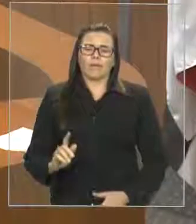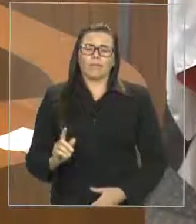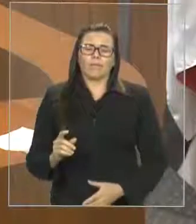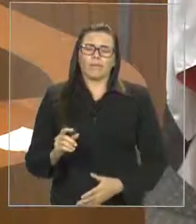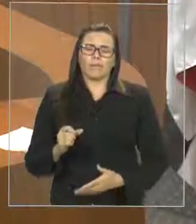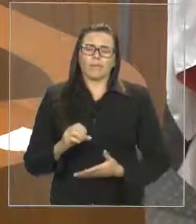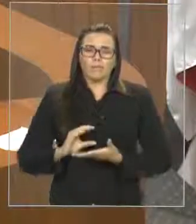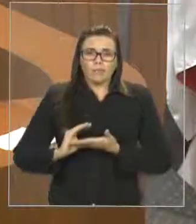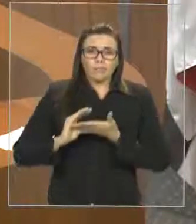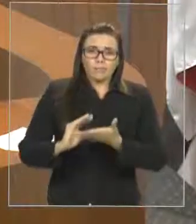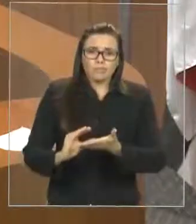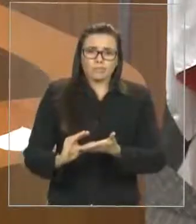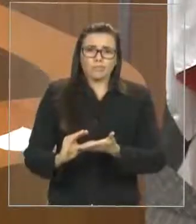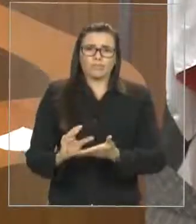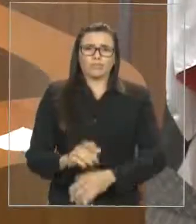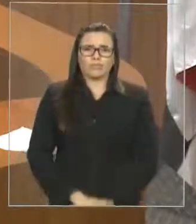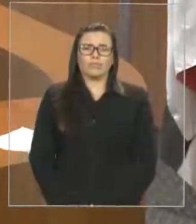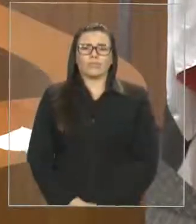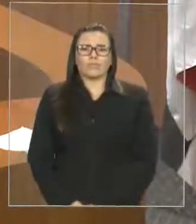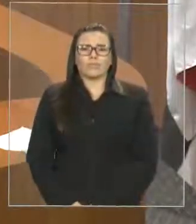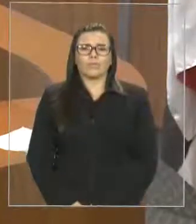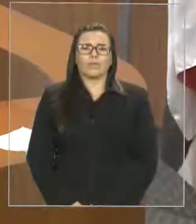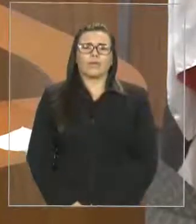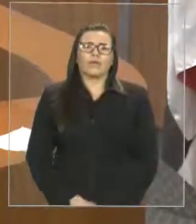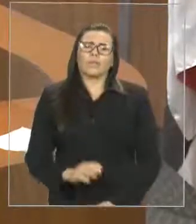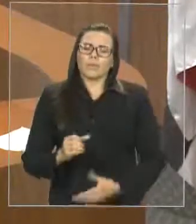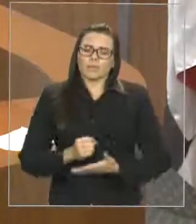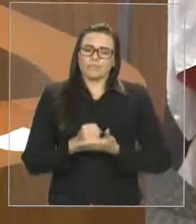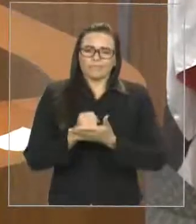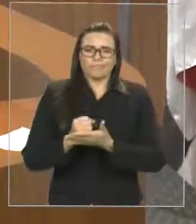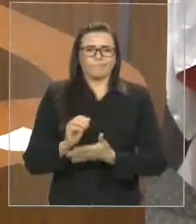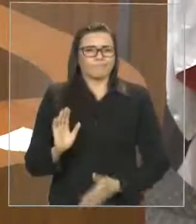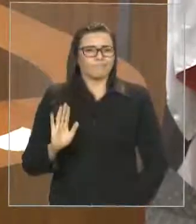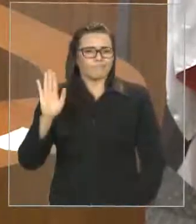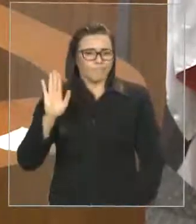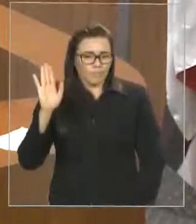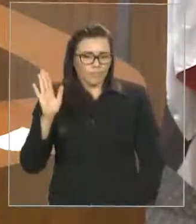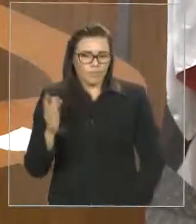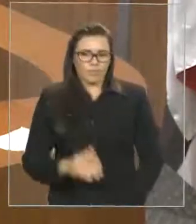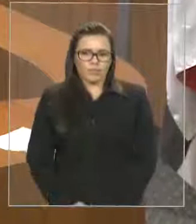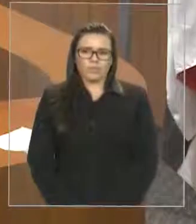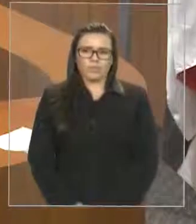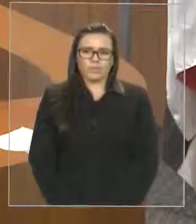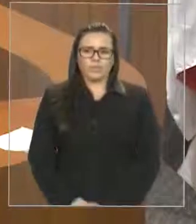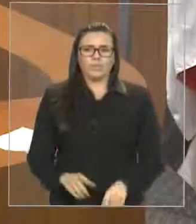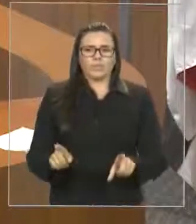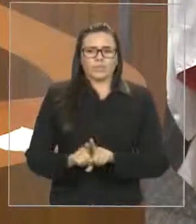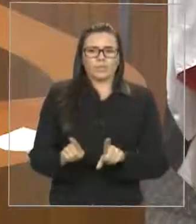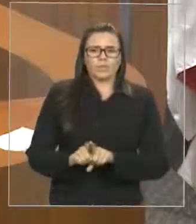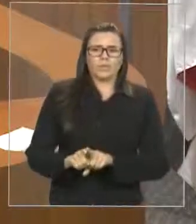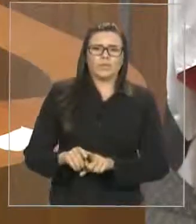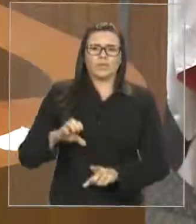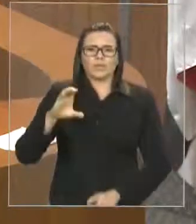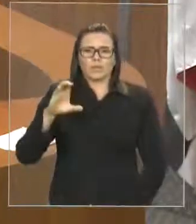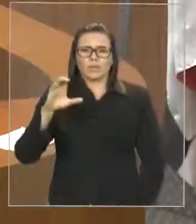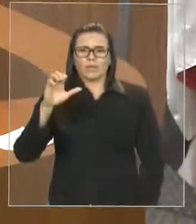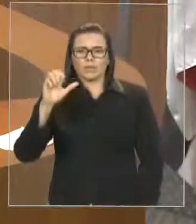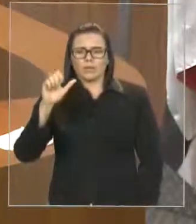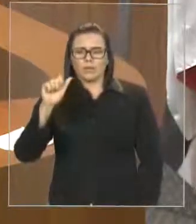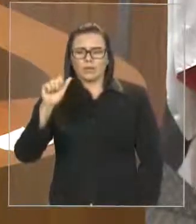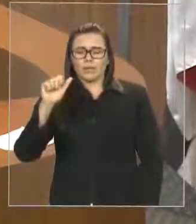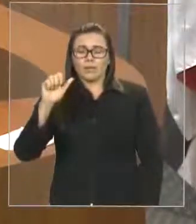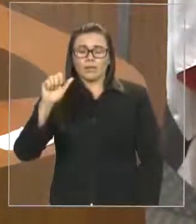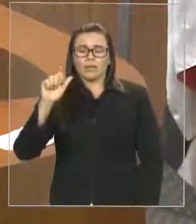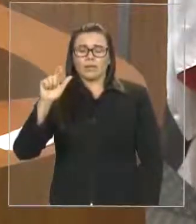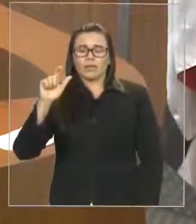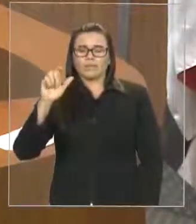campanha. A questão do fim das coligações, a questão da cláusula de barreira, a questão da